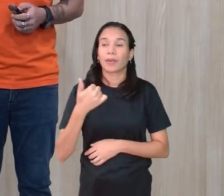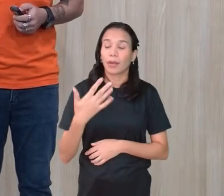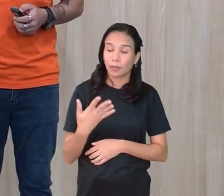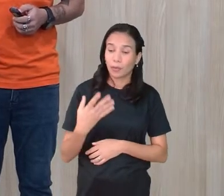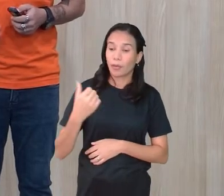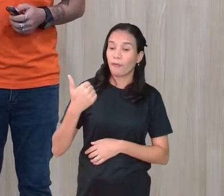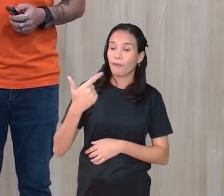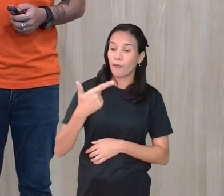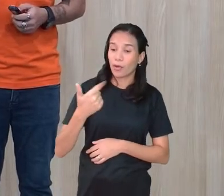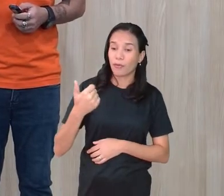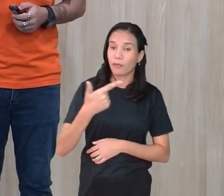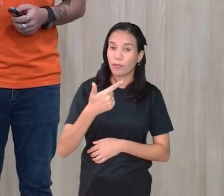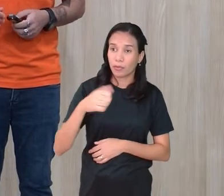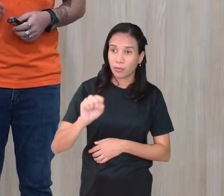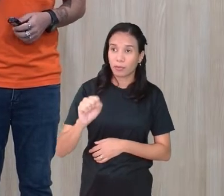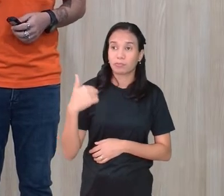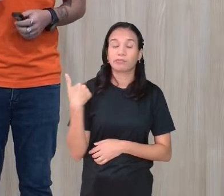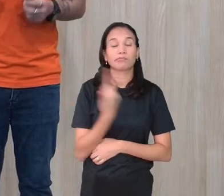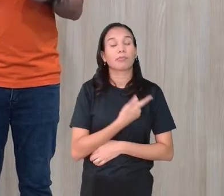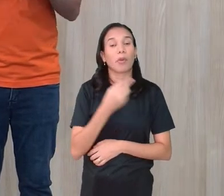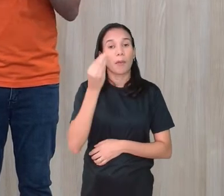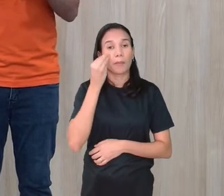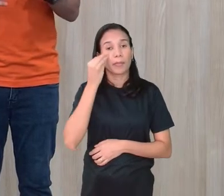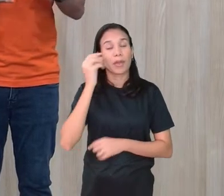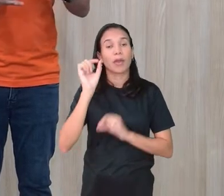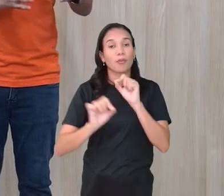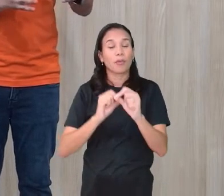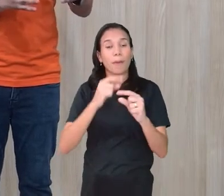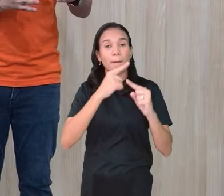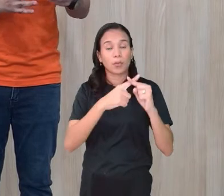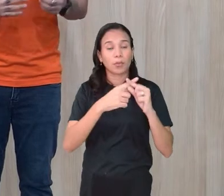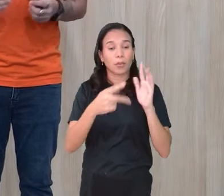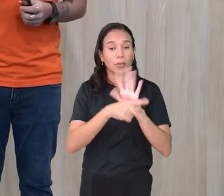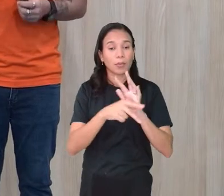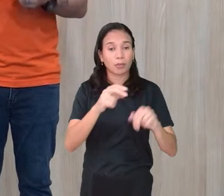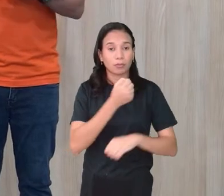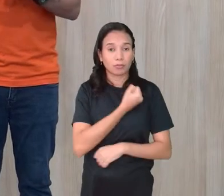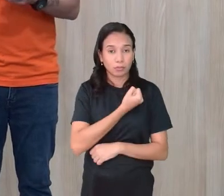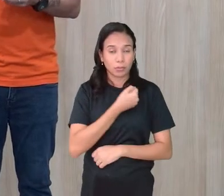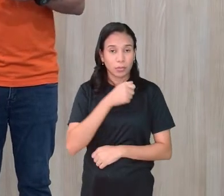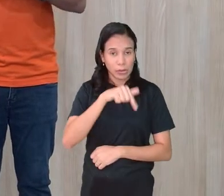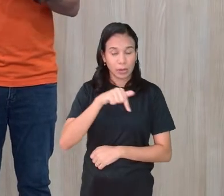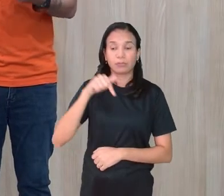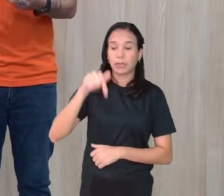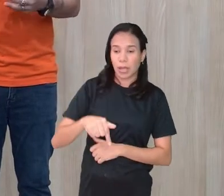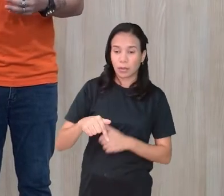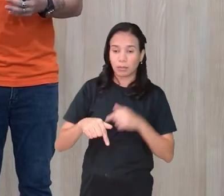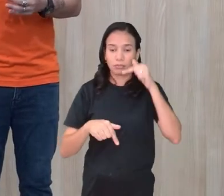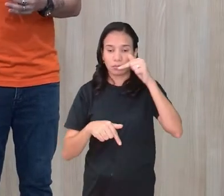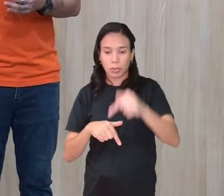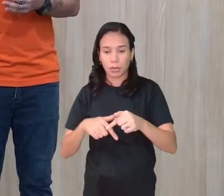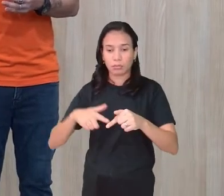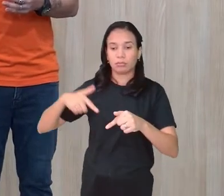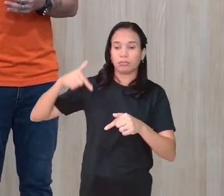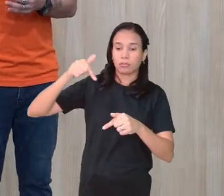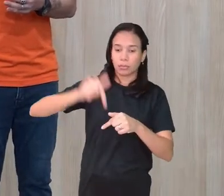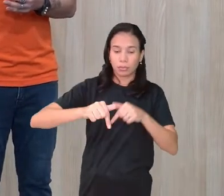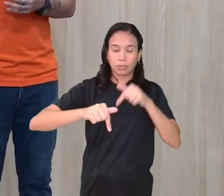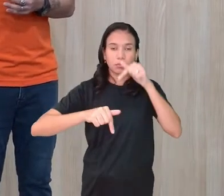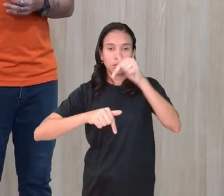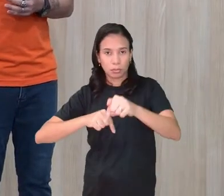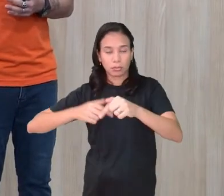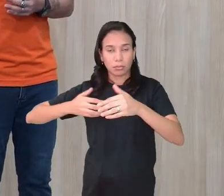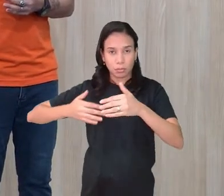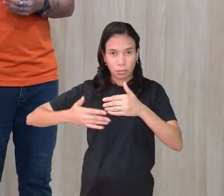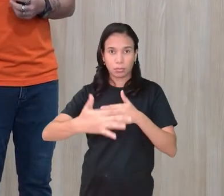14, 21, 28, a gente observa que a multiplicação pelo número 7 tem um padrão que é aumentando de